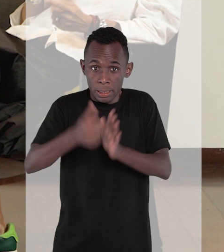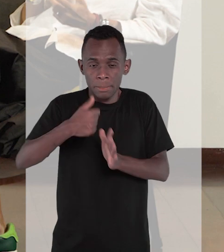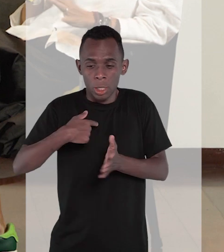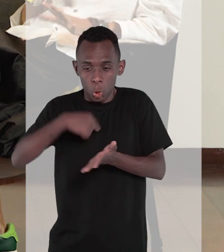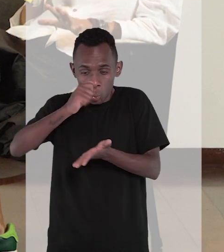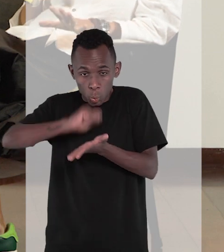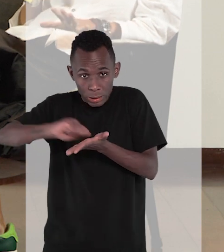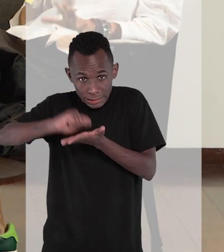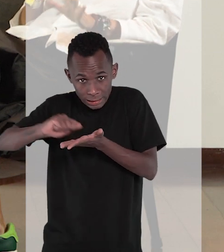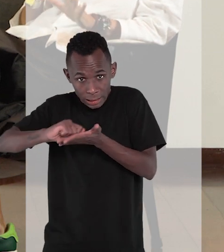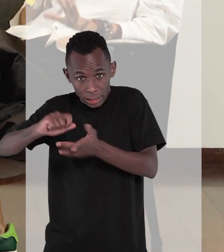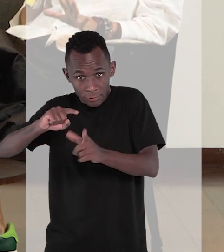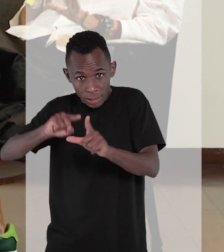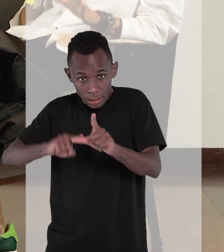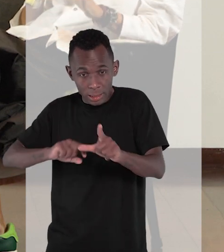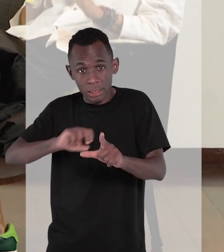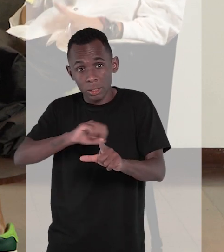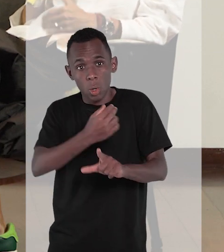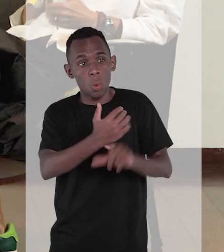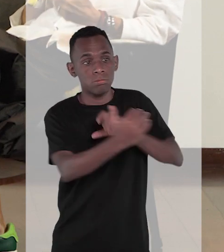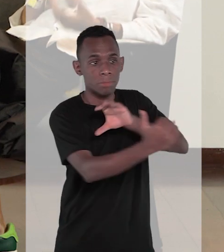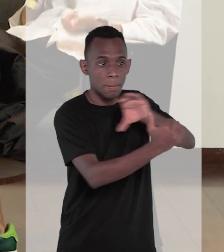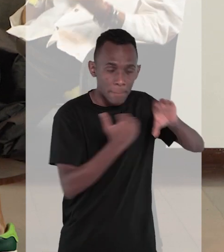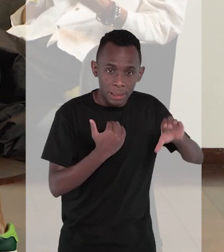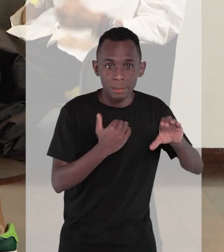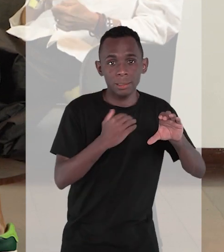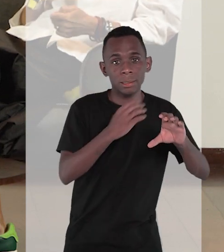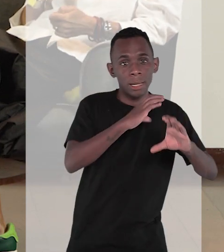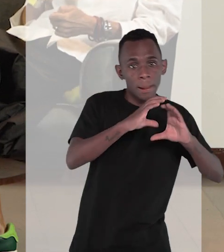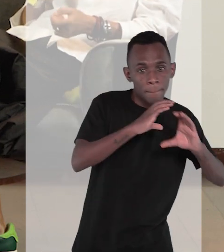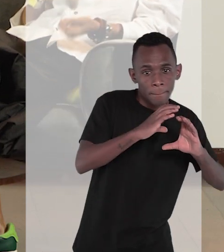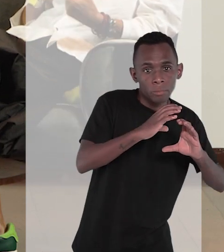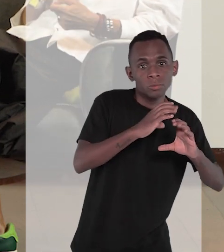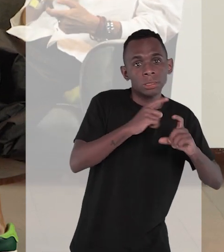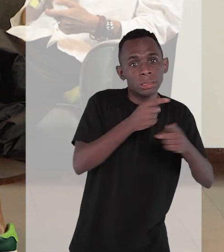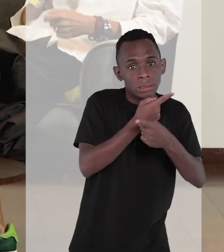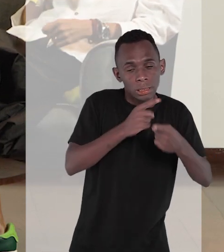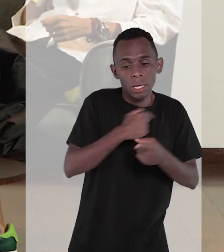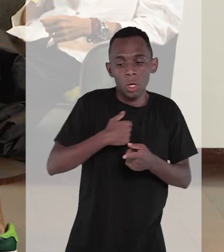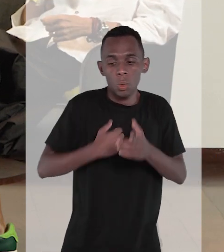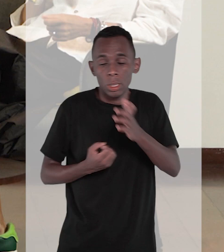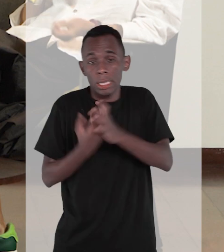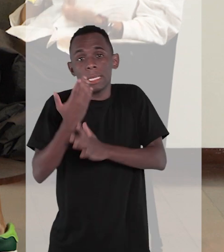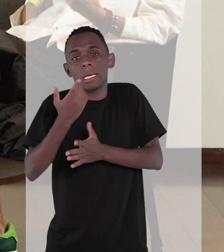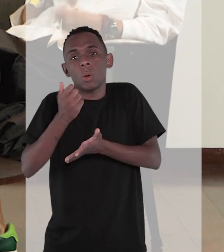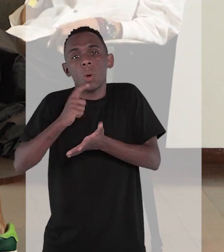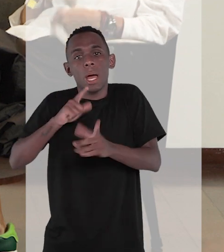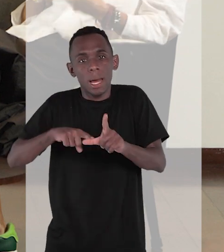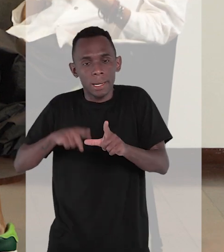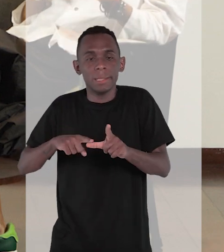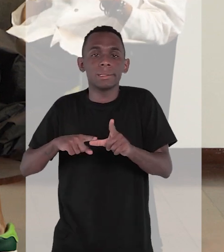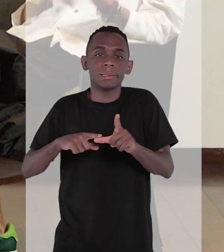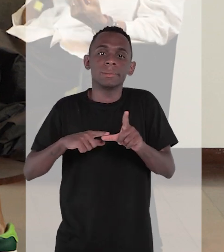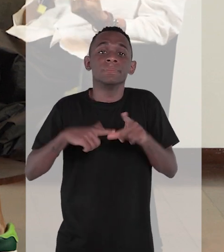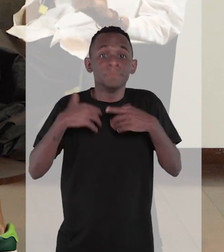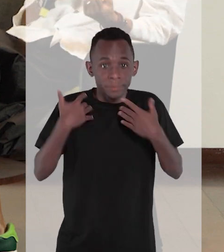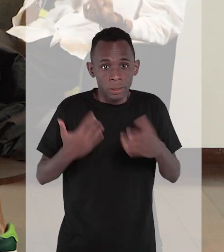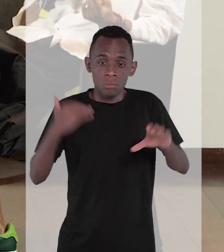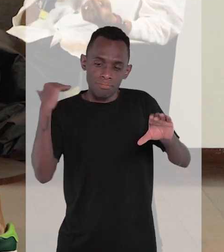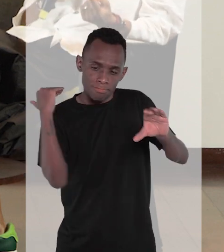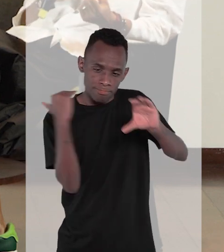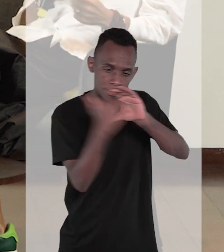Eu faço a letra separado, ou alguém me manda a melodia, eu boto a letra dentro, mas eu faço isso sozinha. Aí eu mando para a